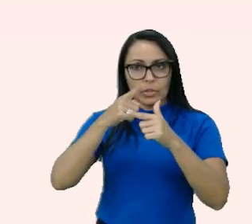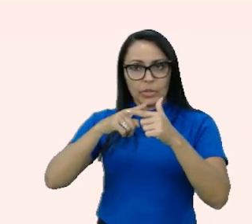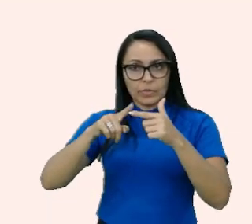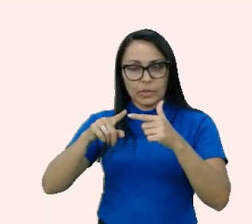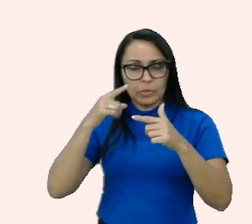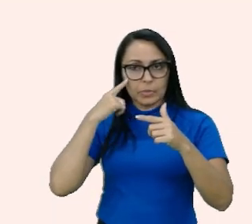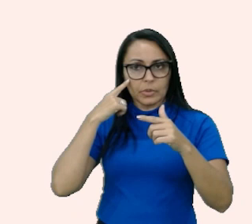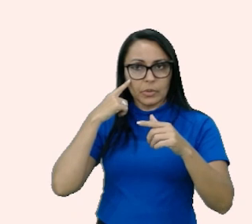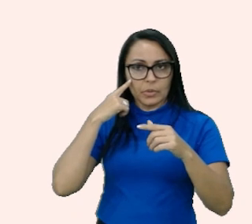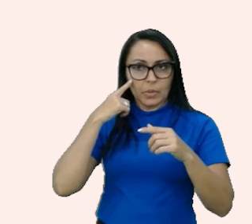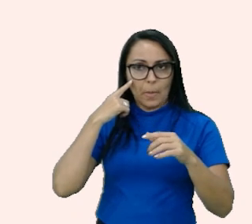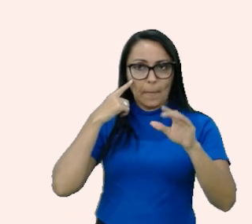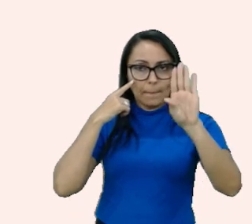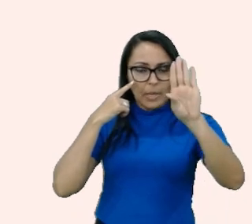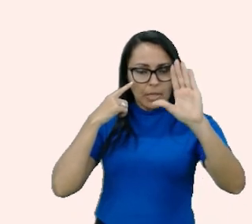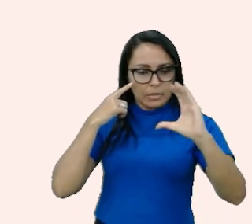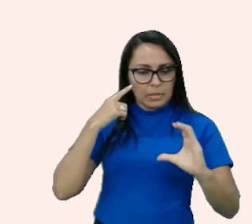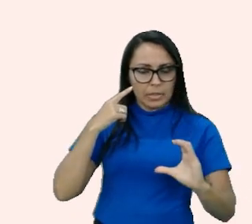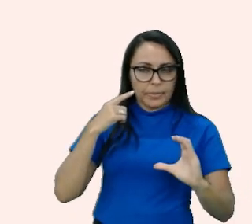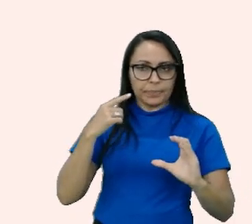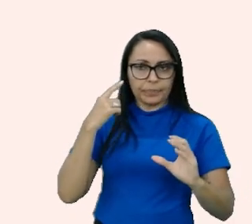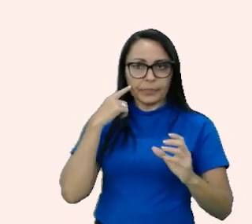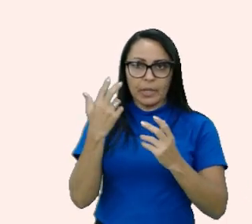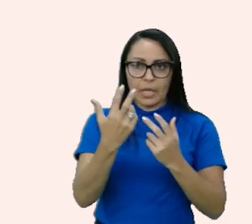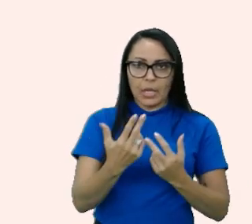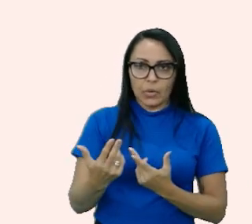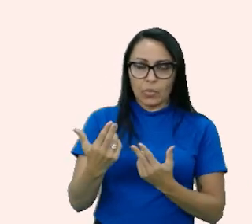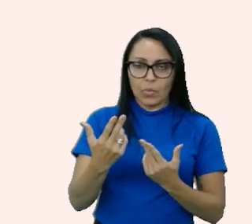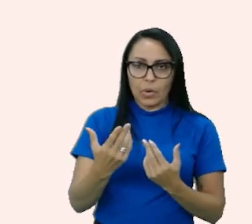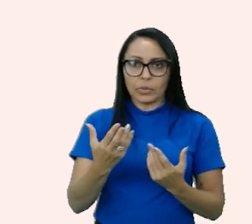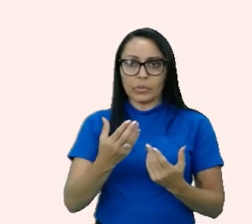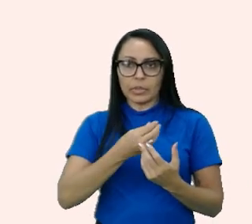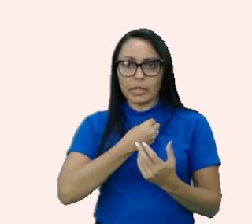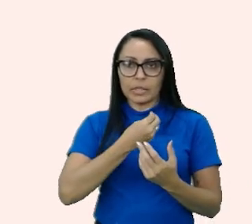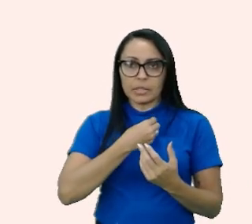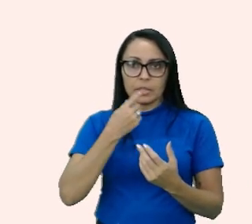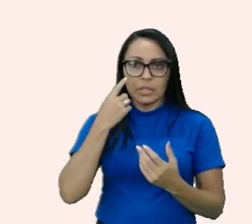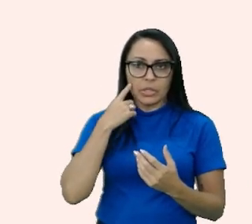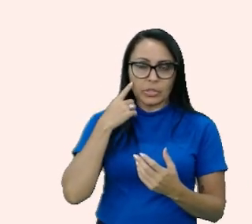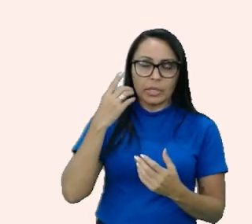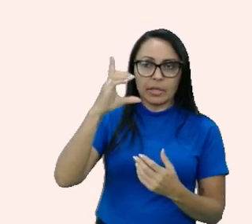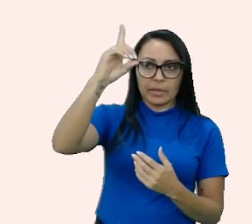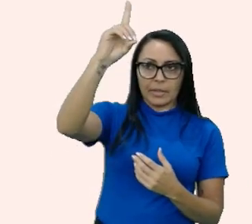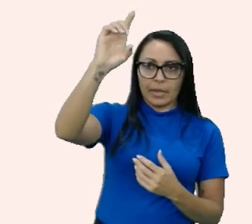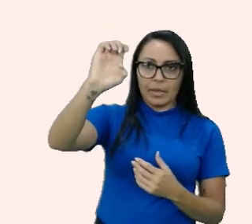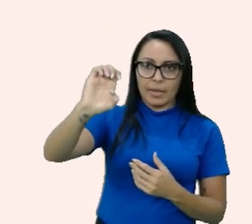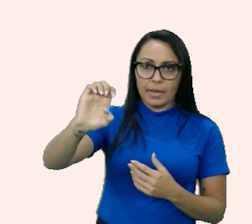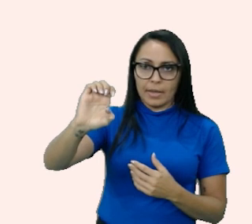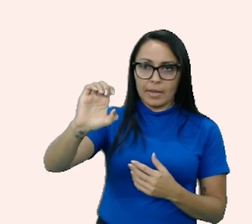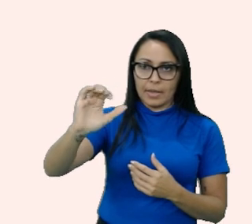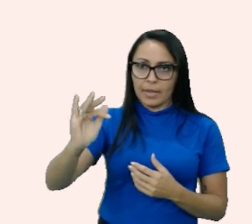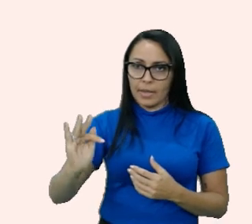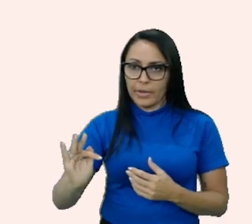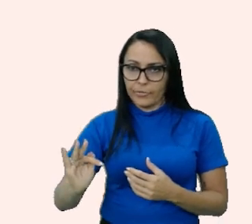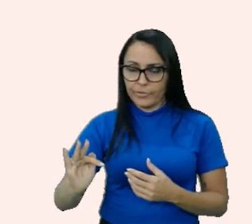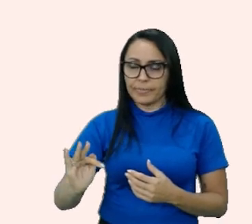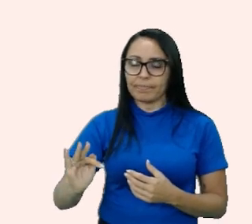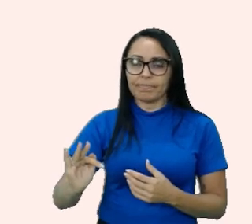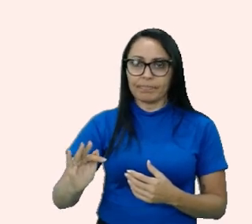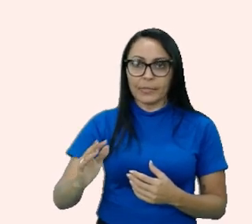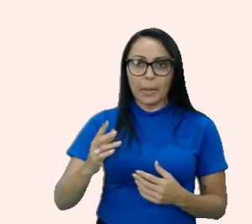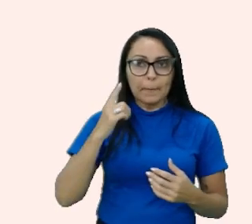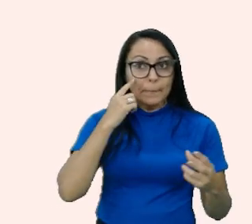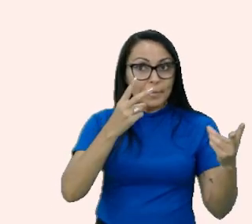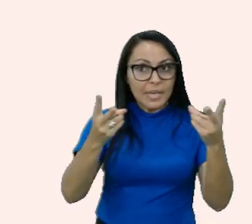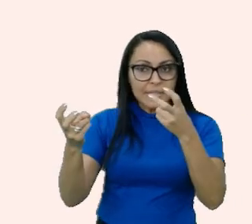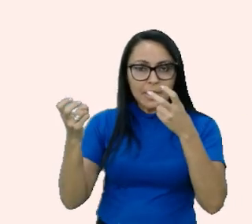BC, eu digo que isso aqui é igual a divisão que existe entre DE e EF. Percebestes que aí eu